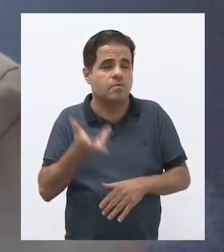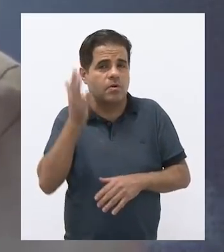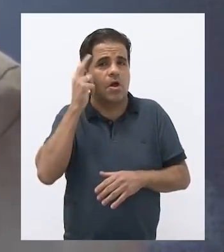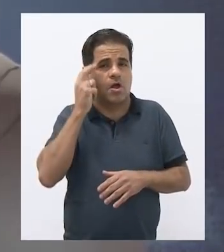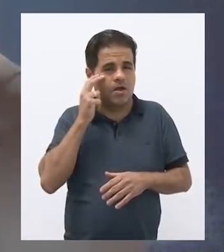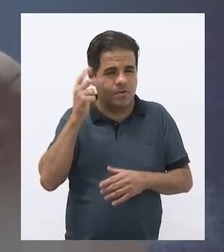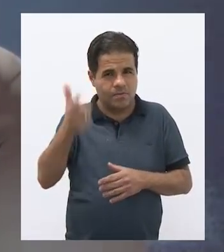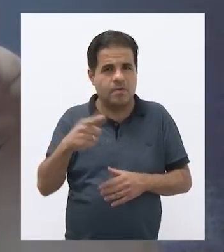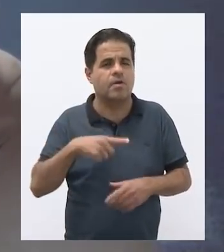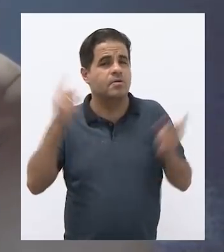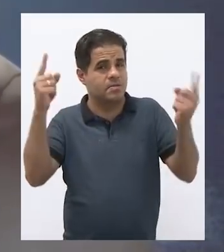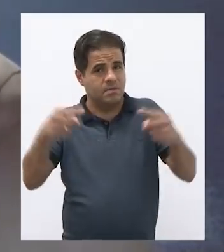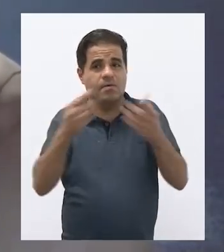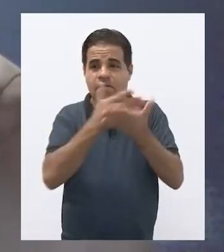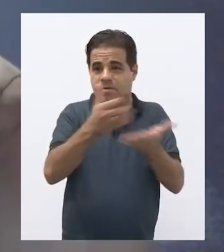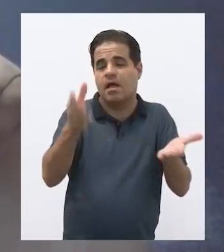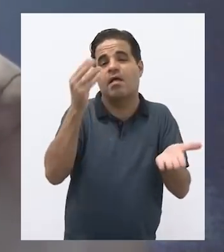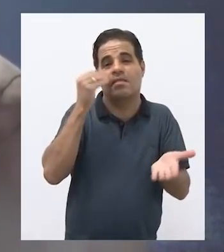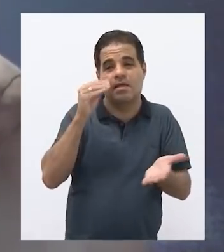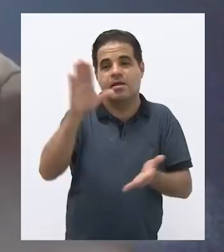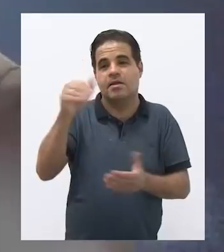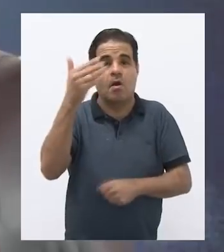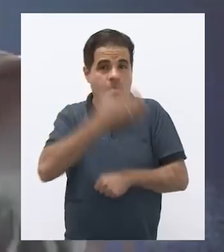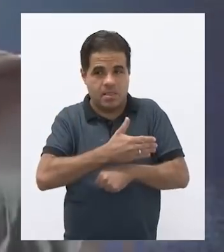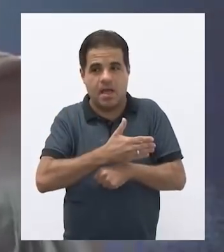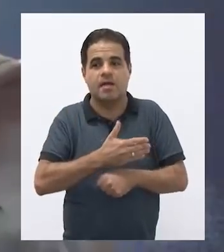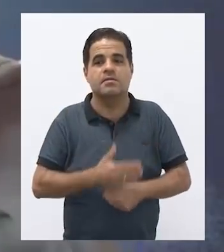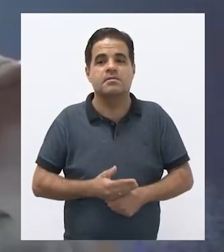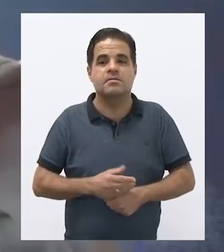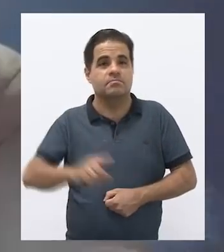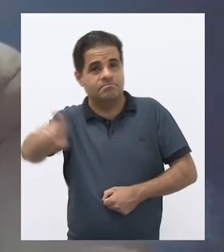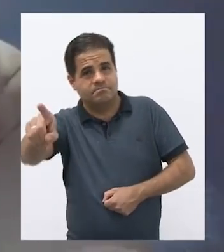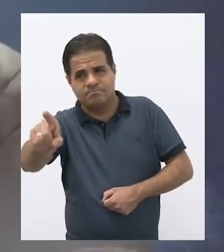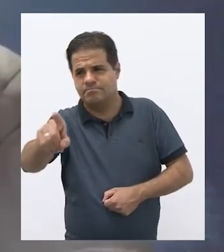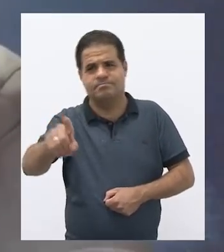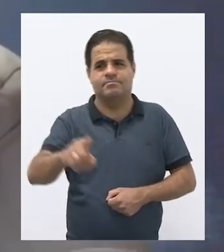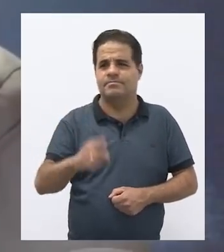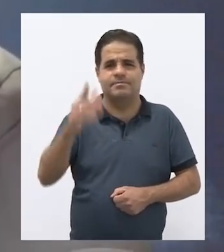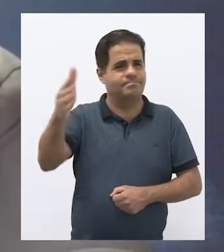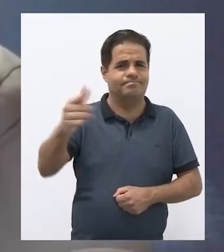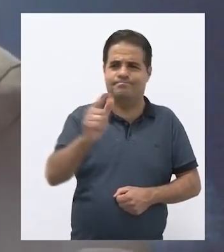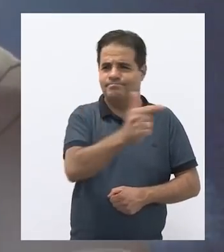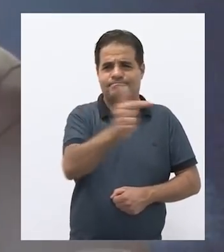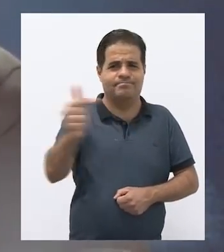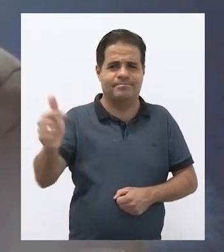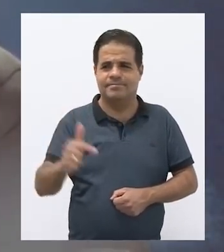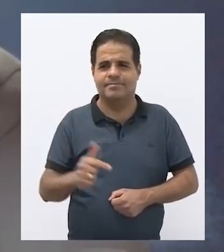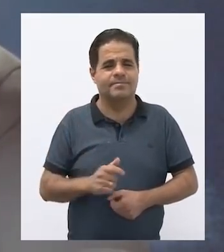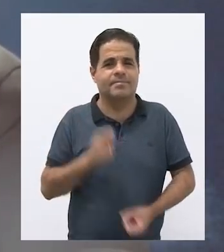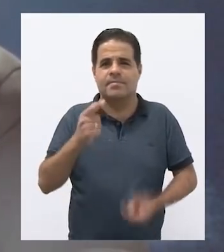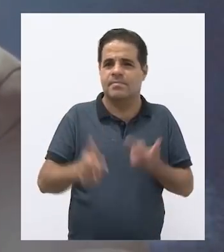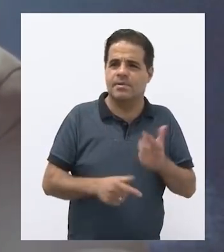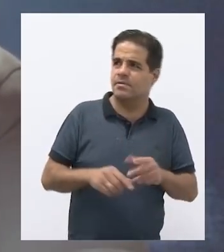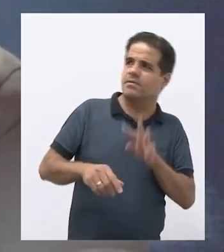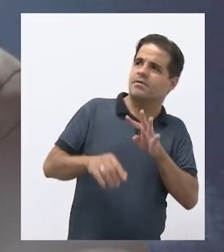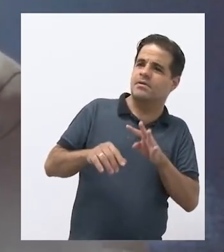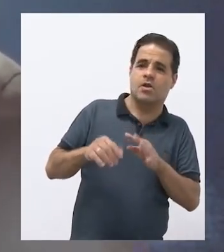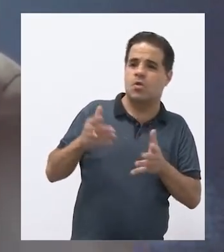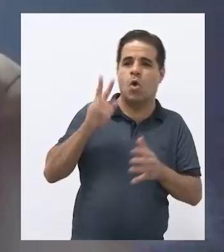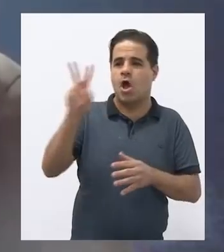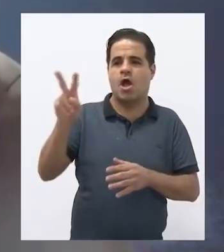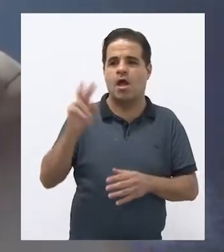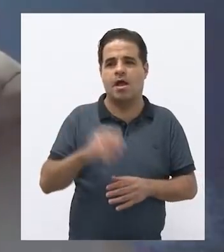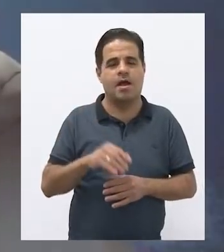cultura. Eu desafio vocês a tentarem chamar um táxi levantando a mão na calçada. Raramente o taxista está olhando